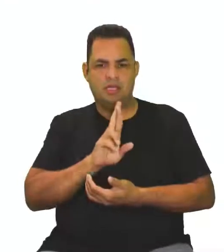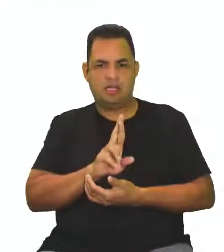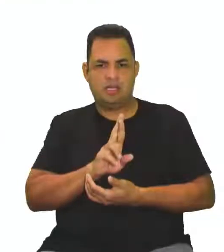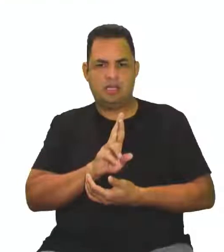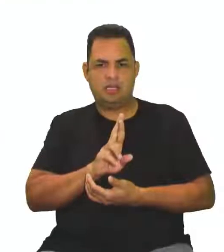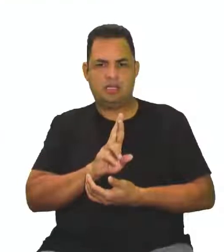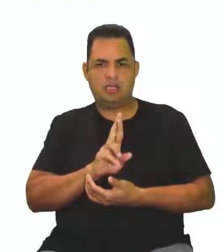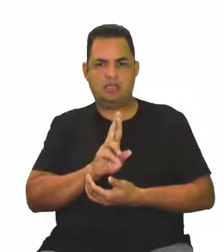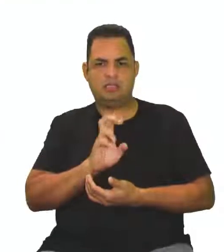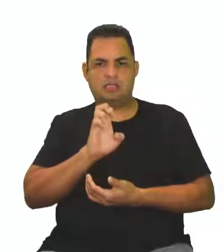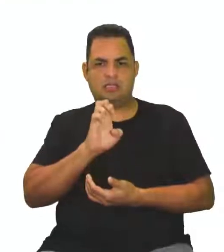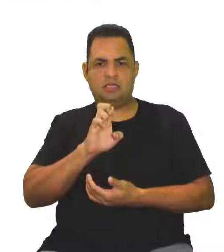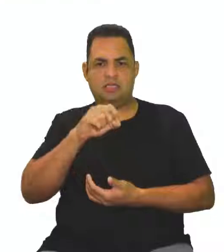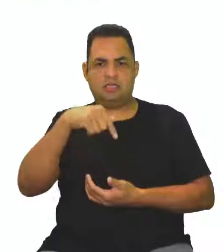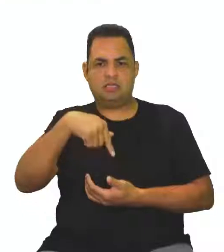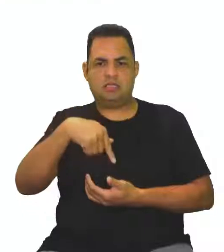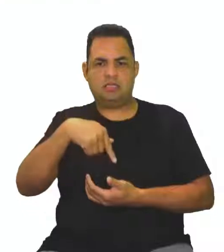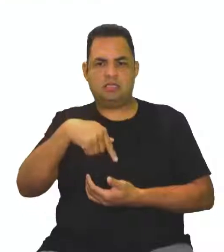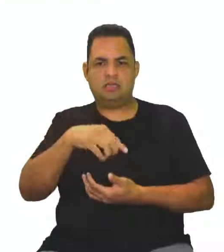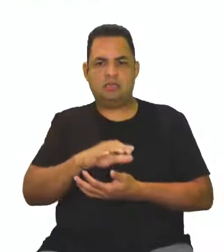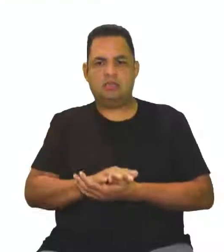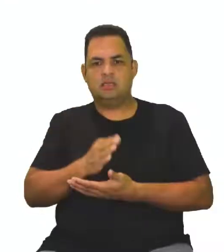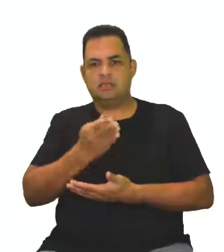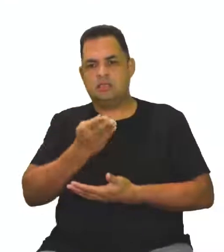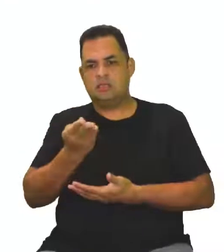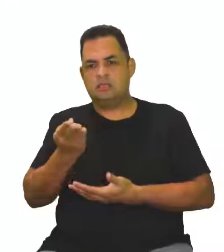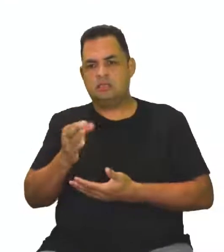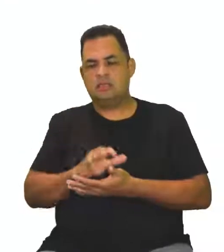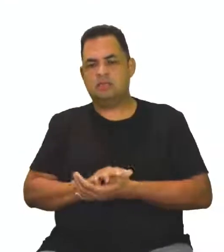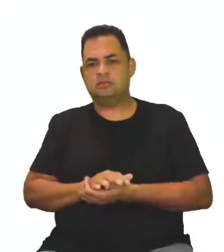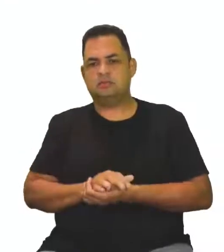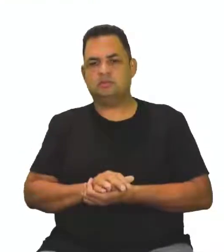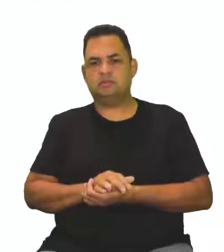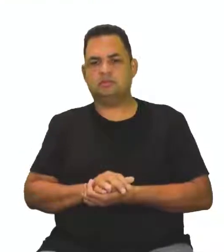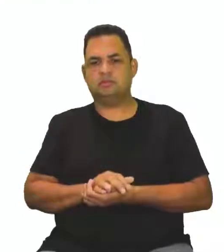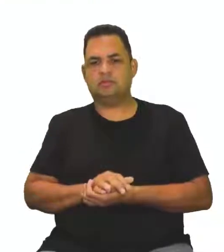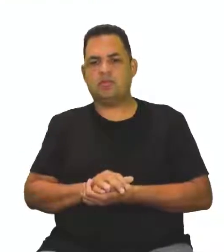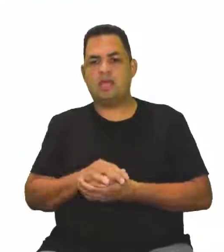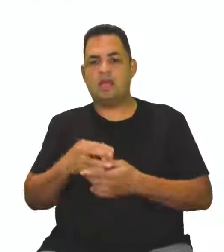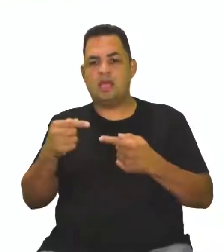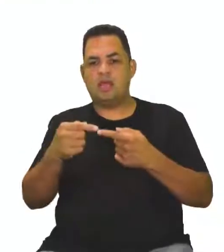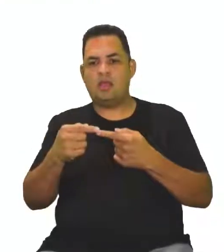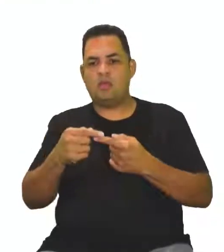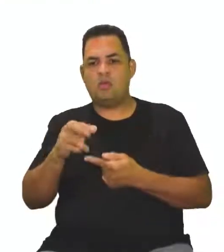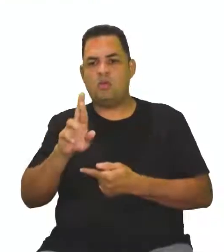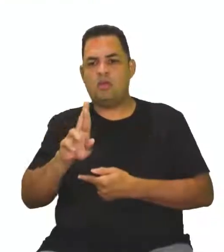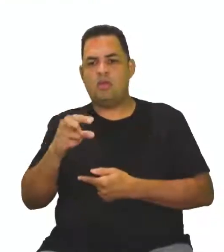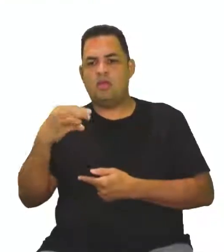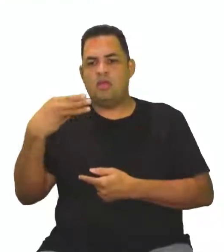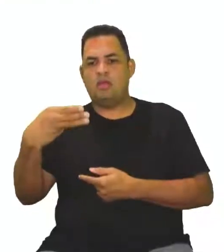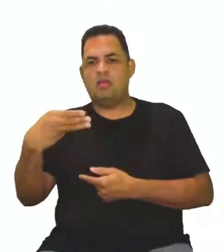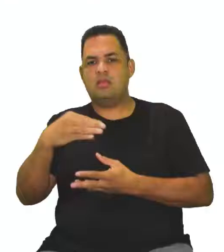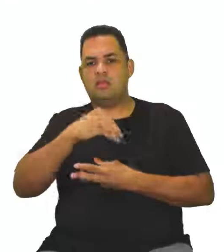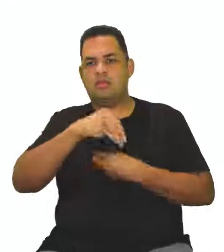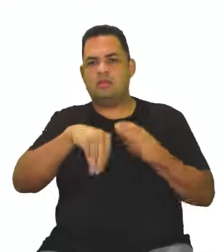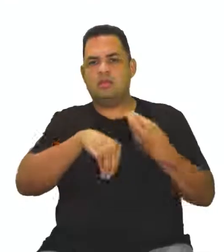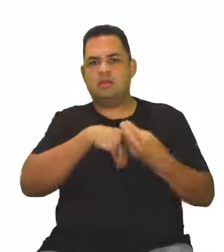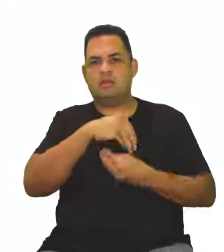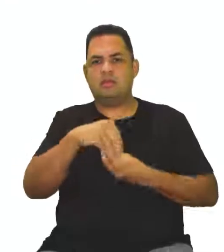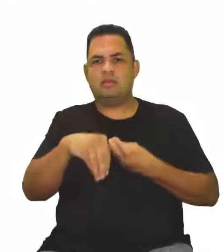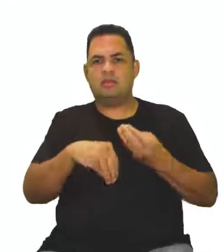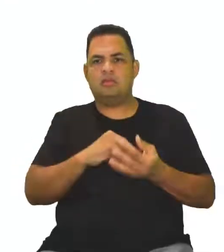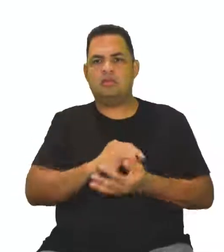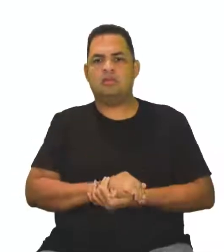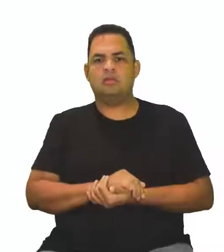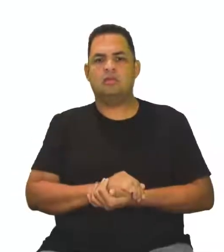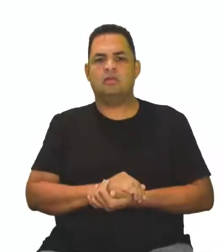e associar isso daqui em série com R3, ok? Então aqui é um exemplo de associação mista e aqui eles